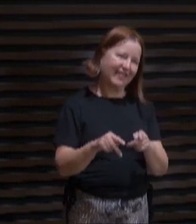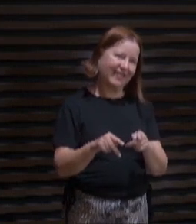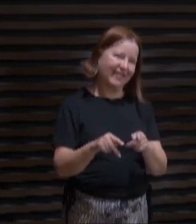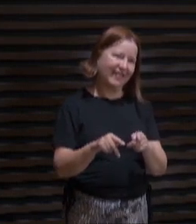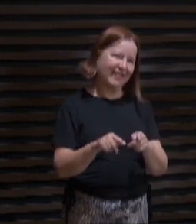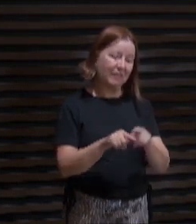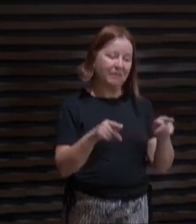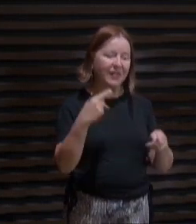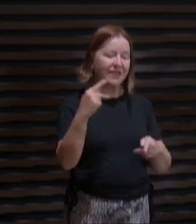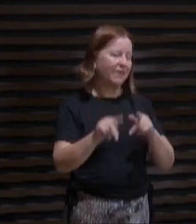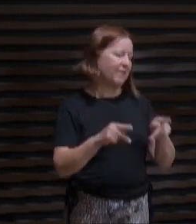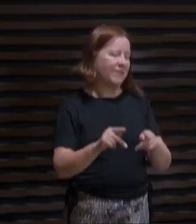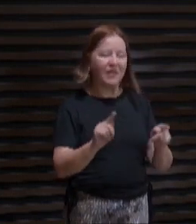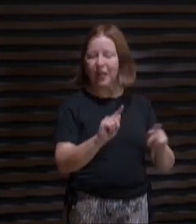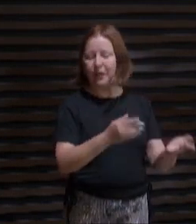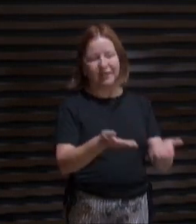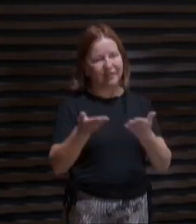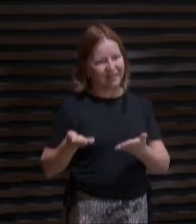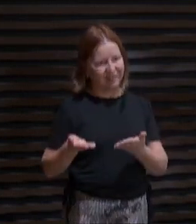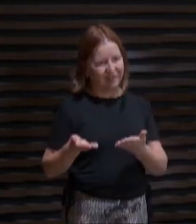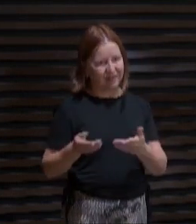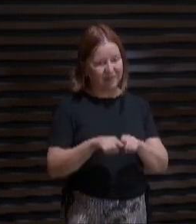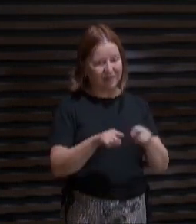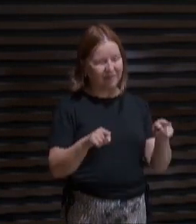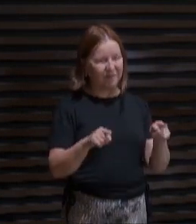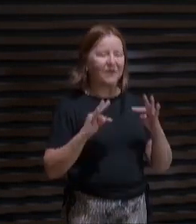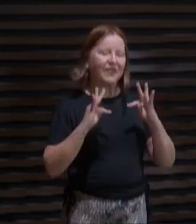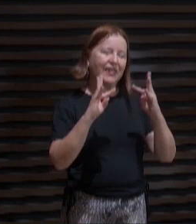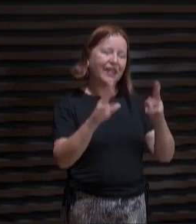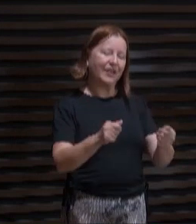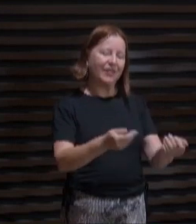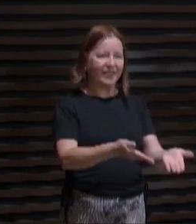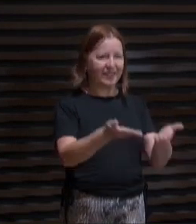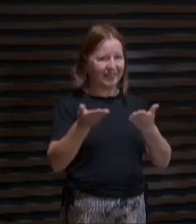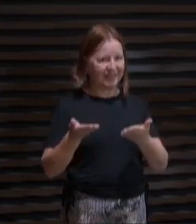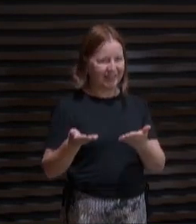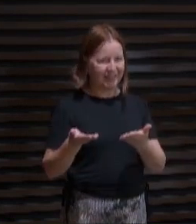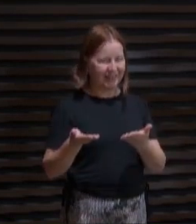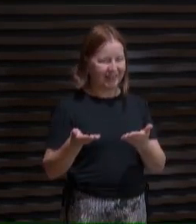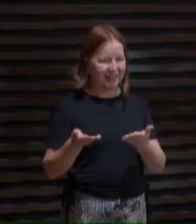seu, mas os seus não receberam. Mas